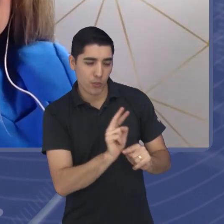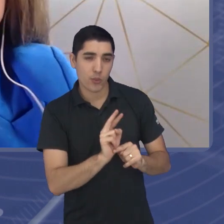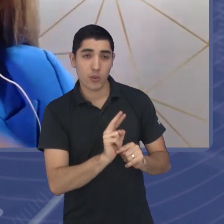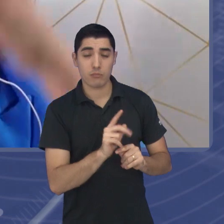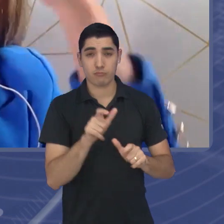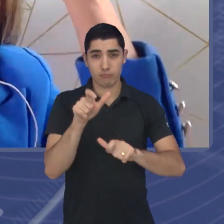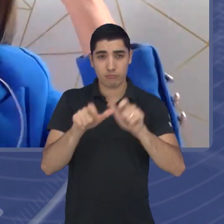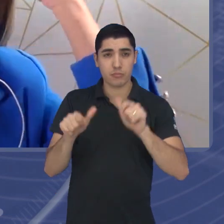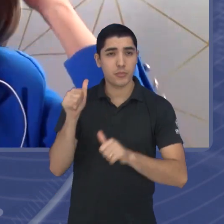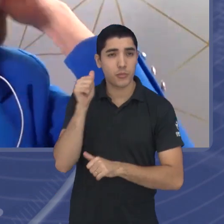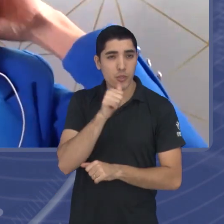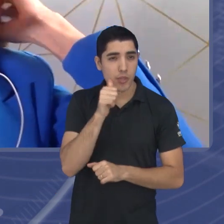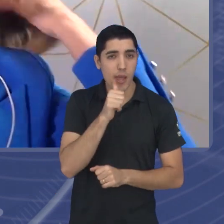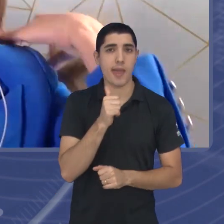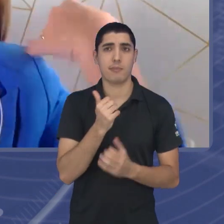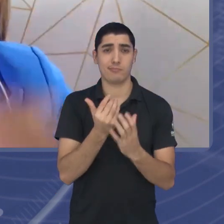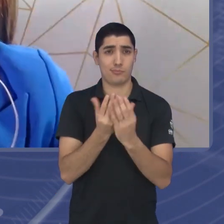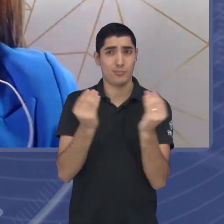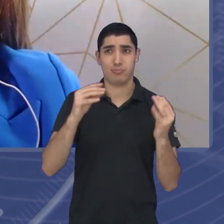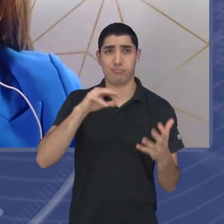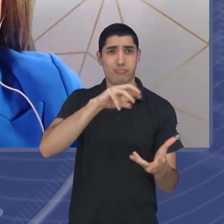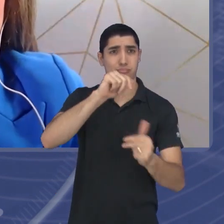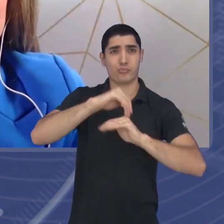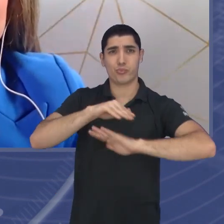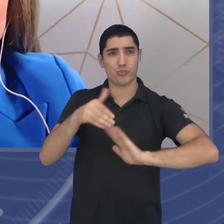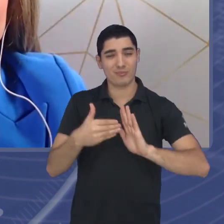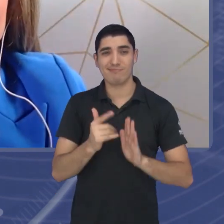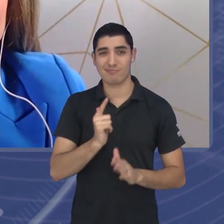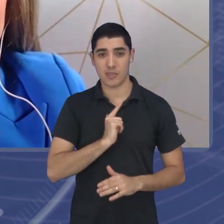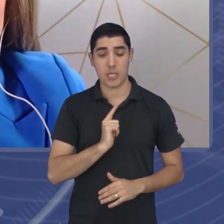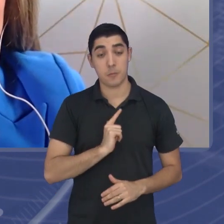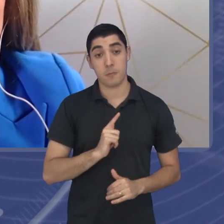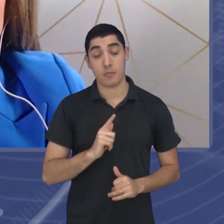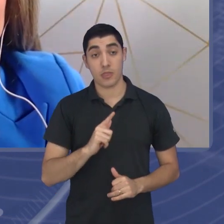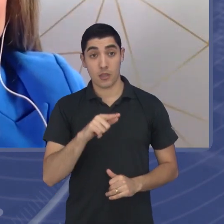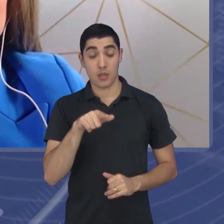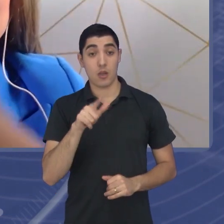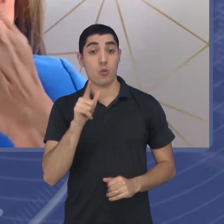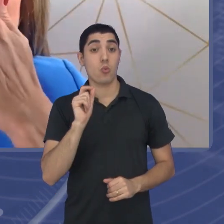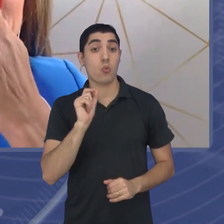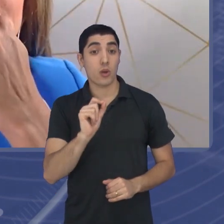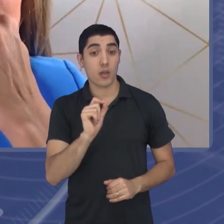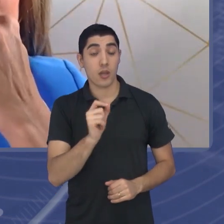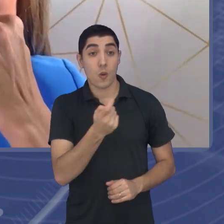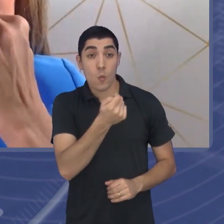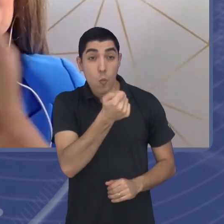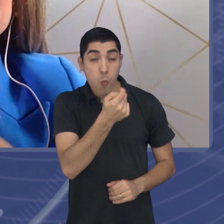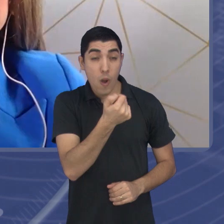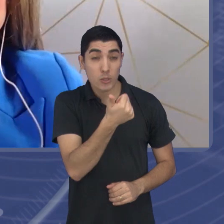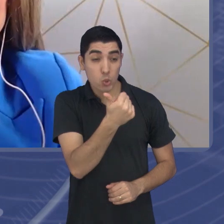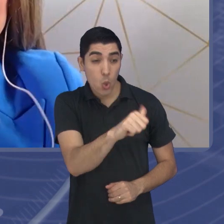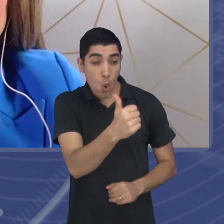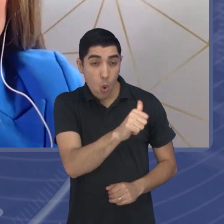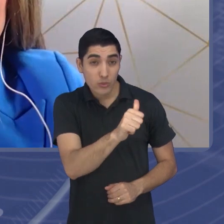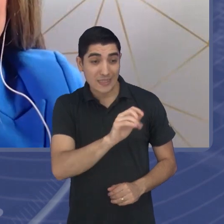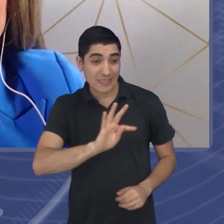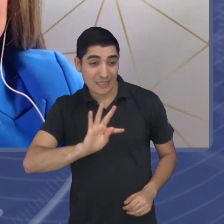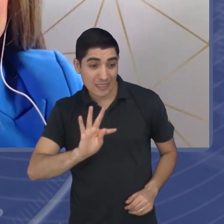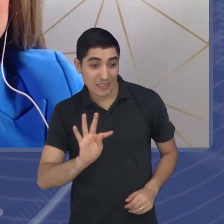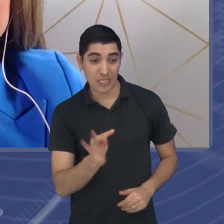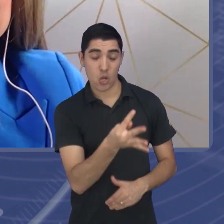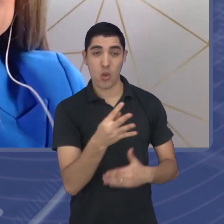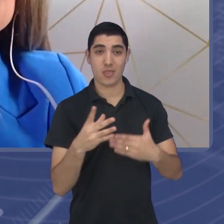meninas e mulheres ao redor do mundo, olha só, tem uma contribuição de quase 11 trilhões de